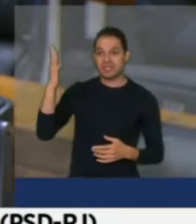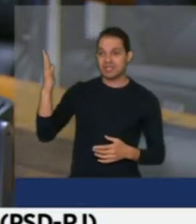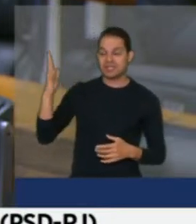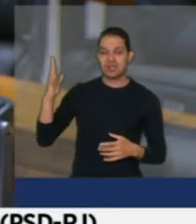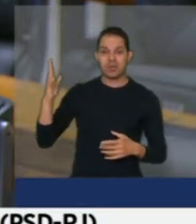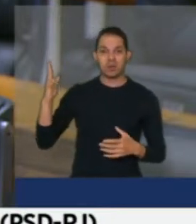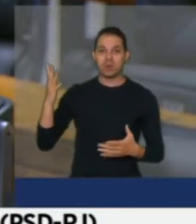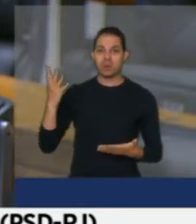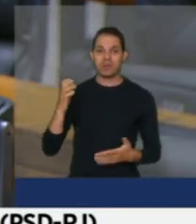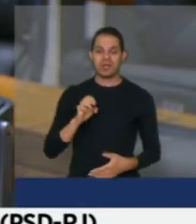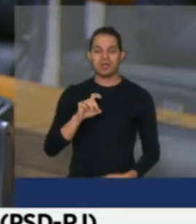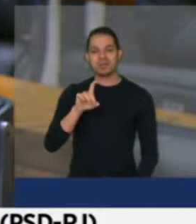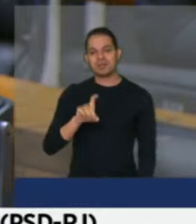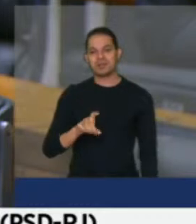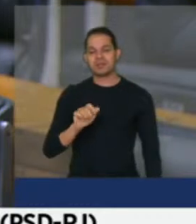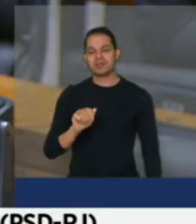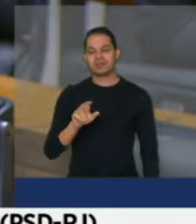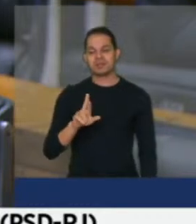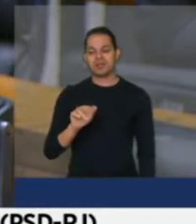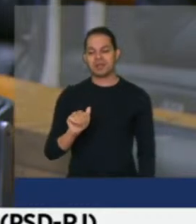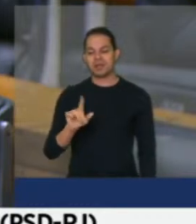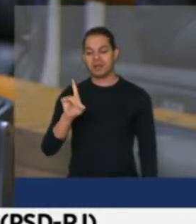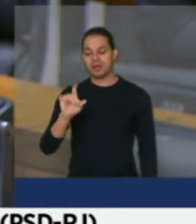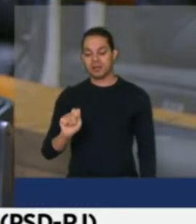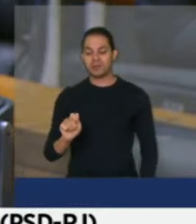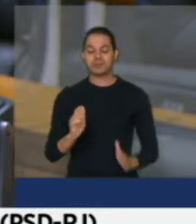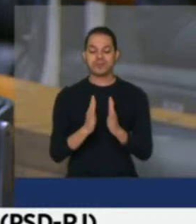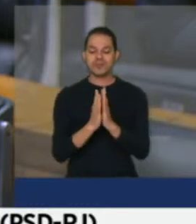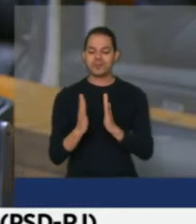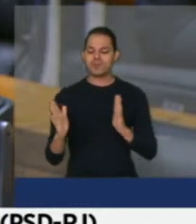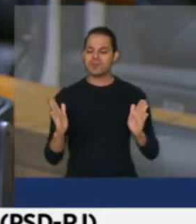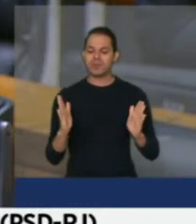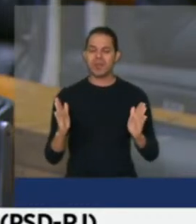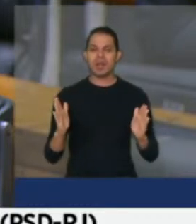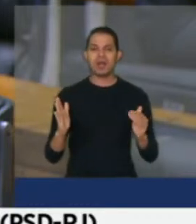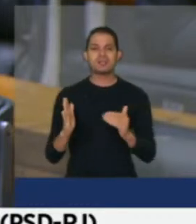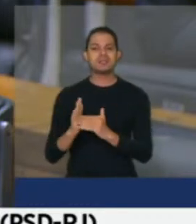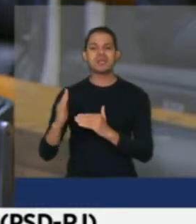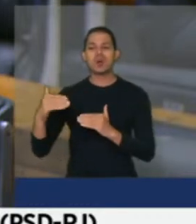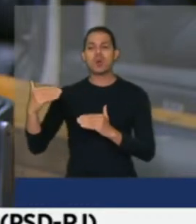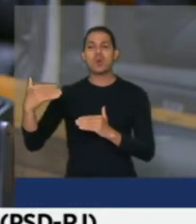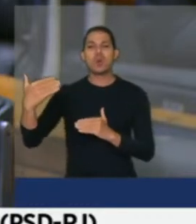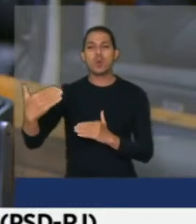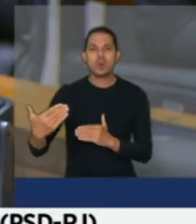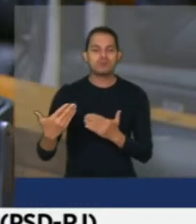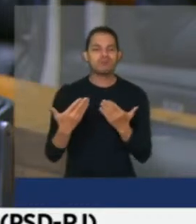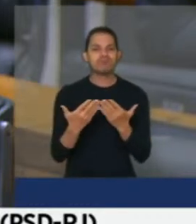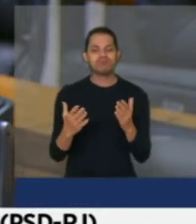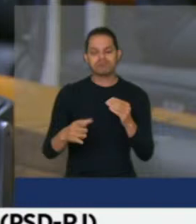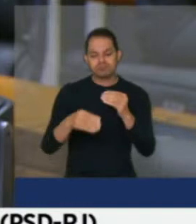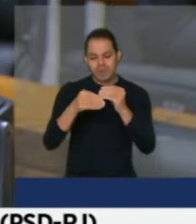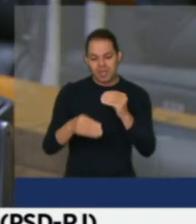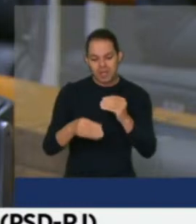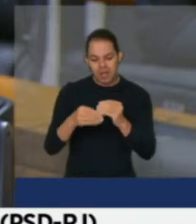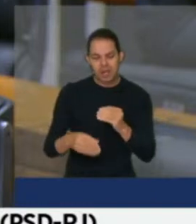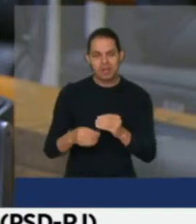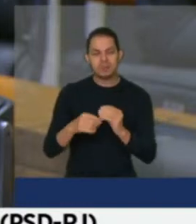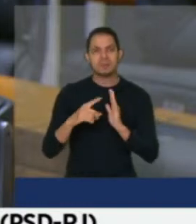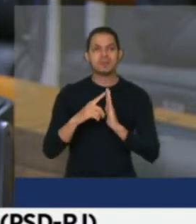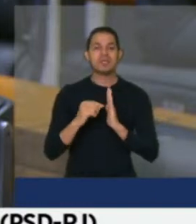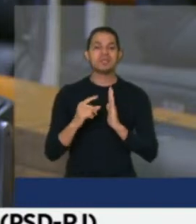momento, qual o prazo que se abre, quando se abre o prazo para esses emendamentos, para esse